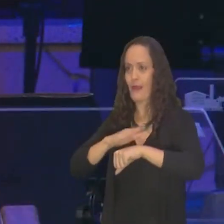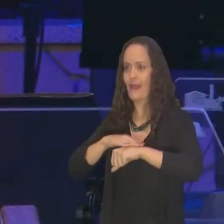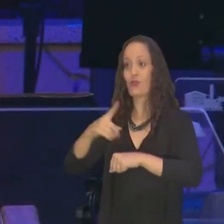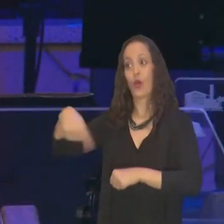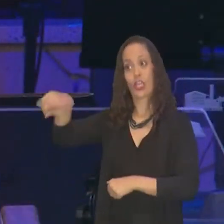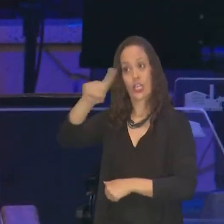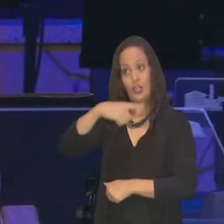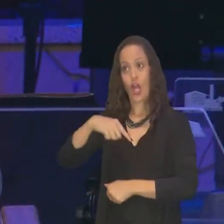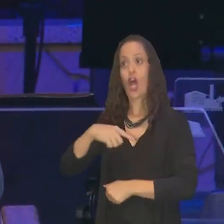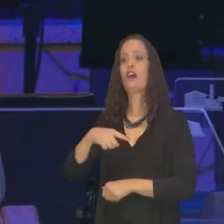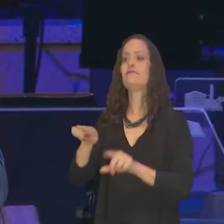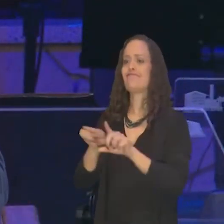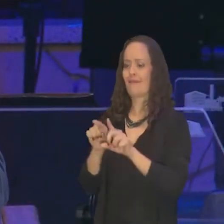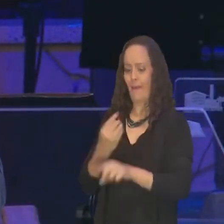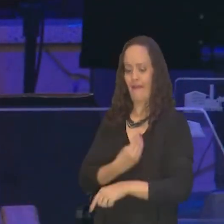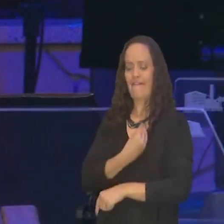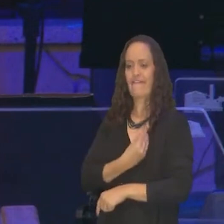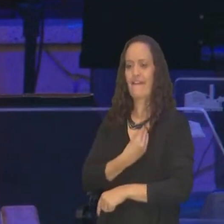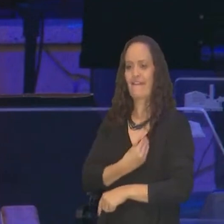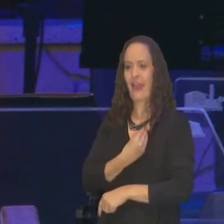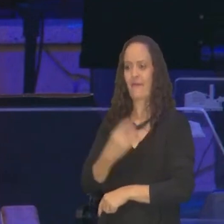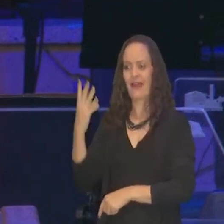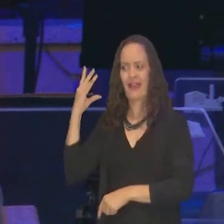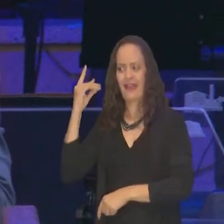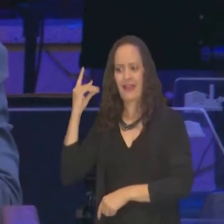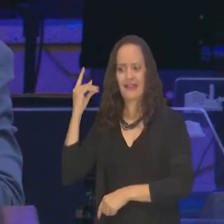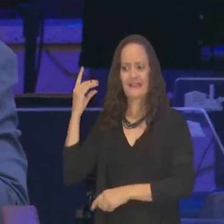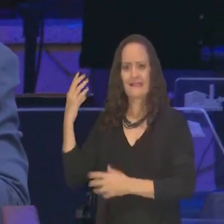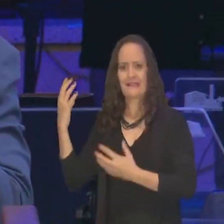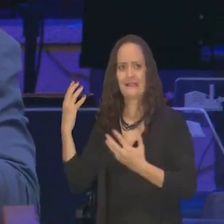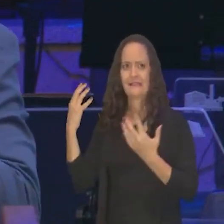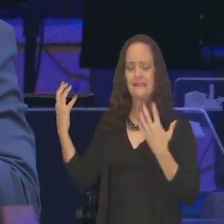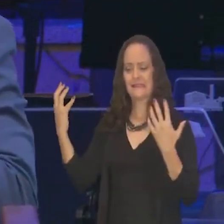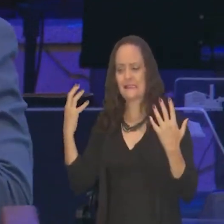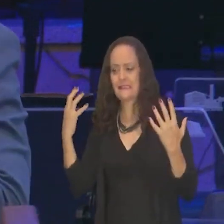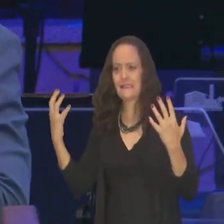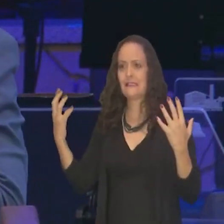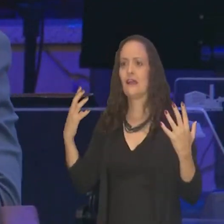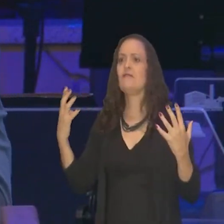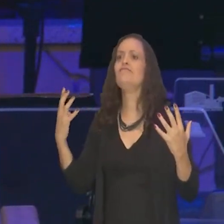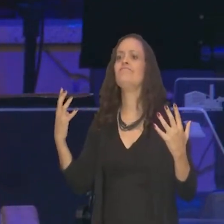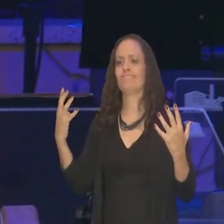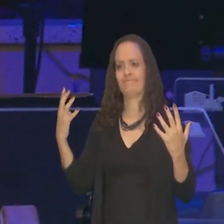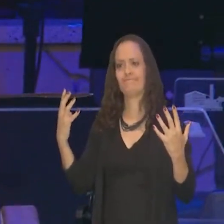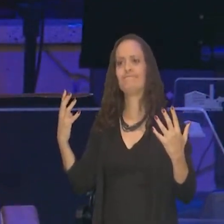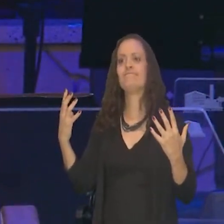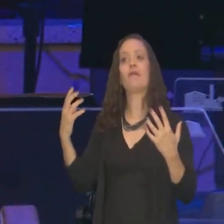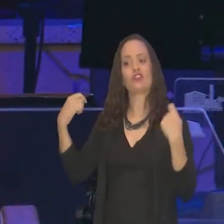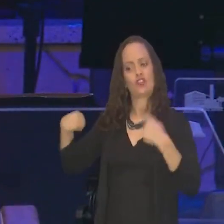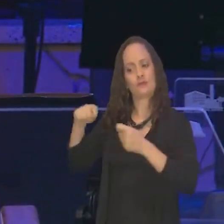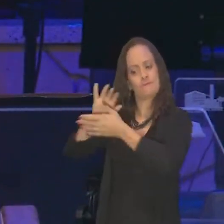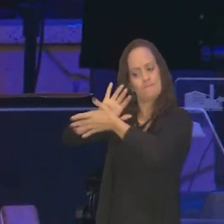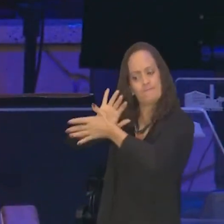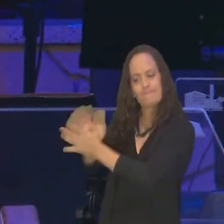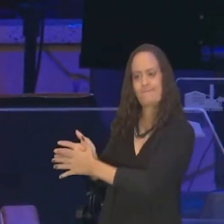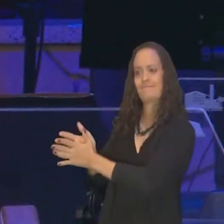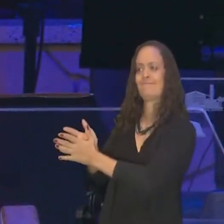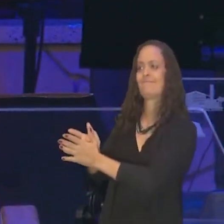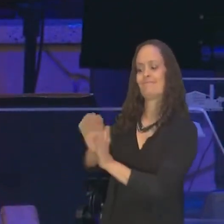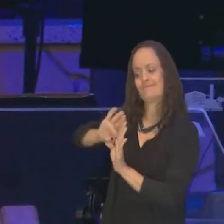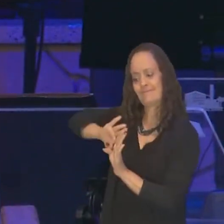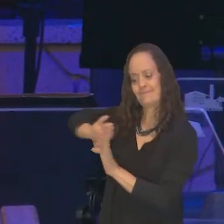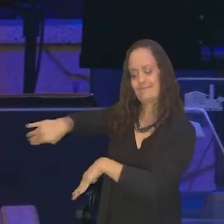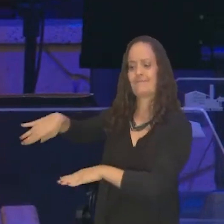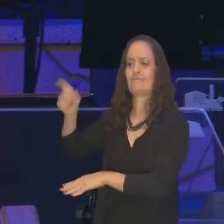vivemos. É o conflito, é a guerra entre o bem e o mal, que foi instalada a partir